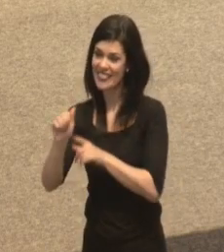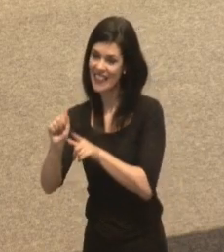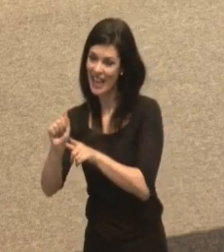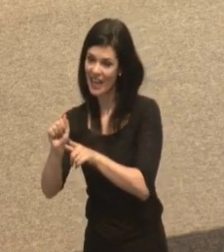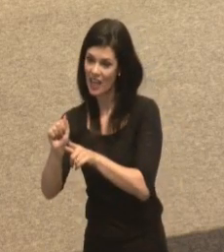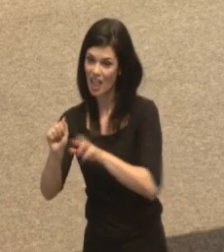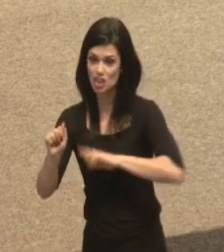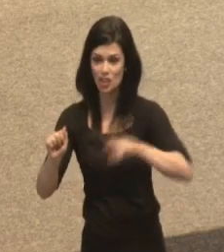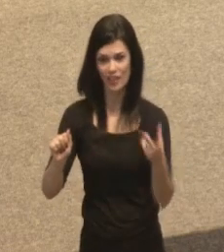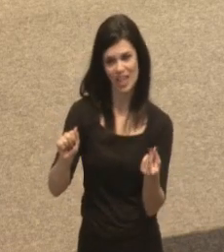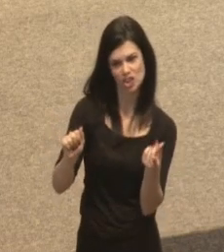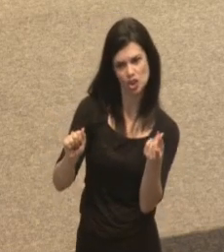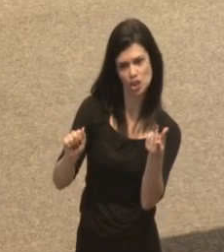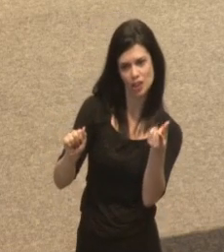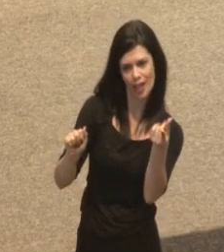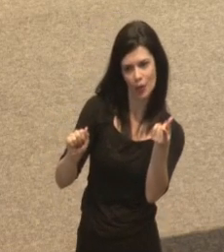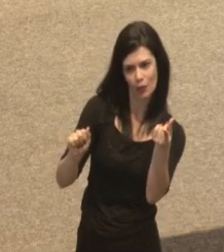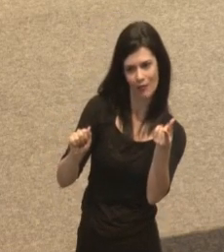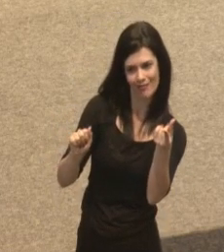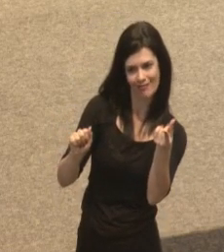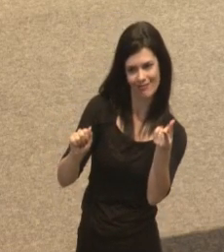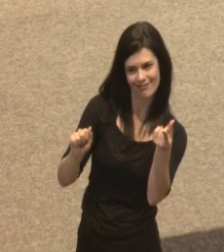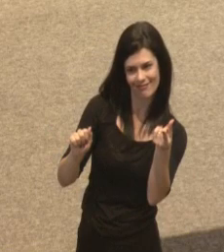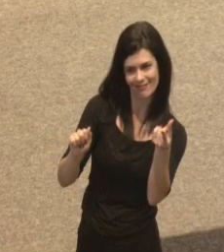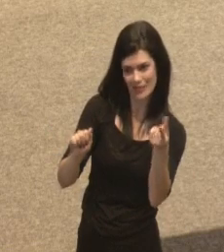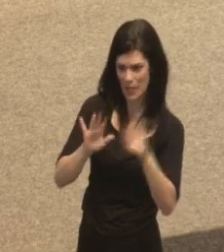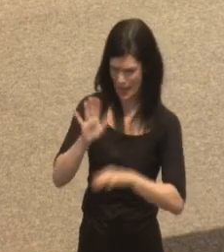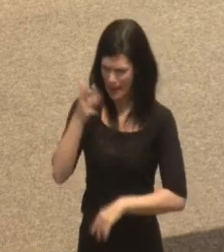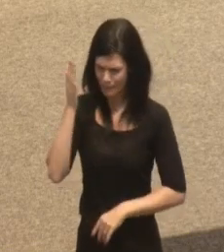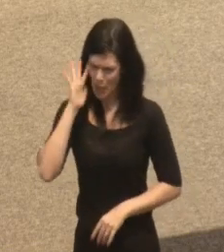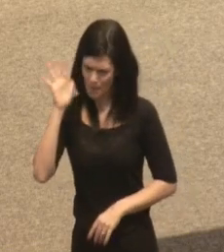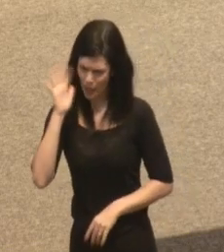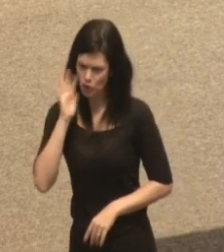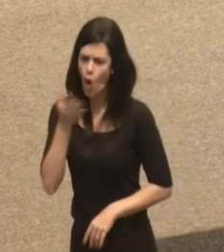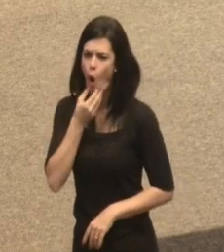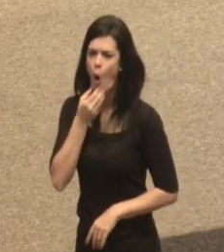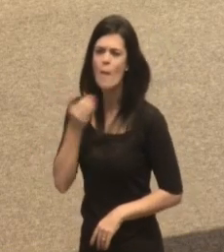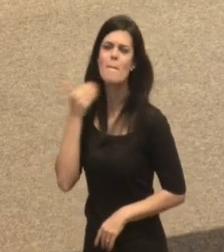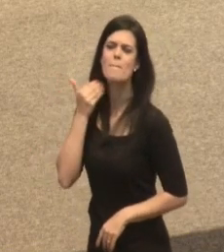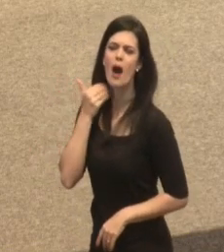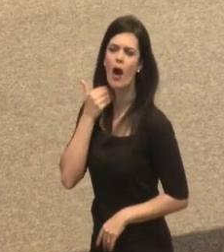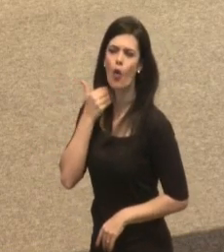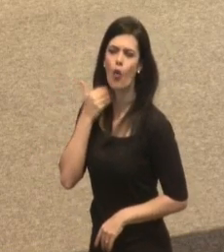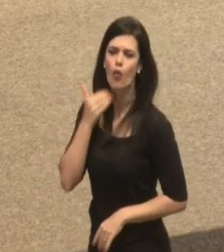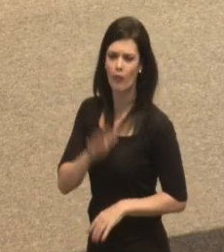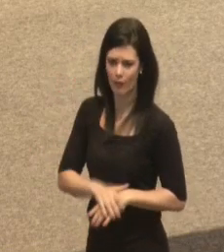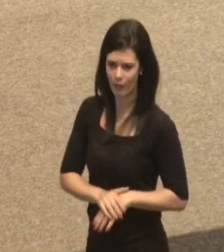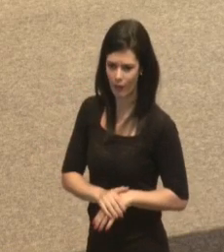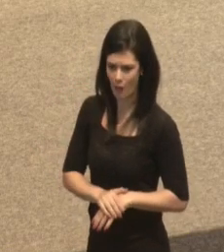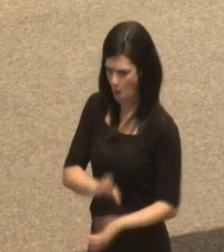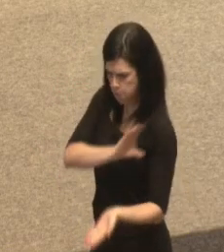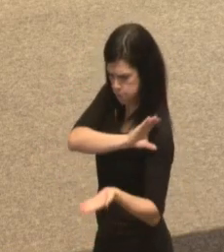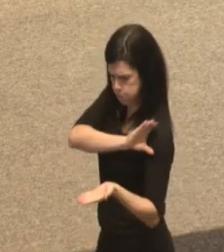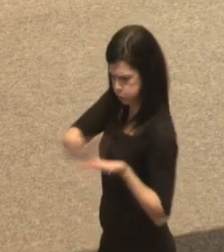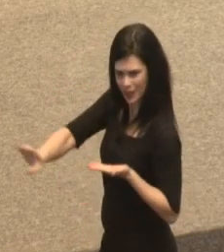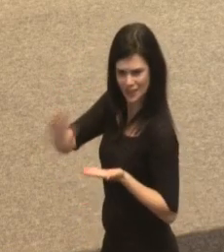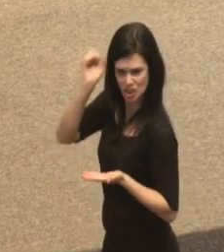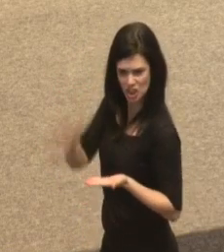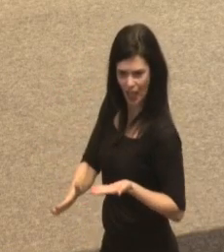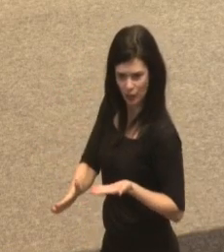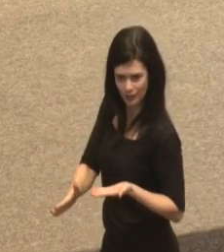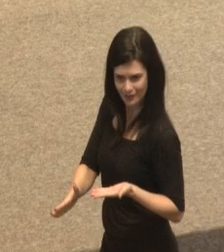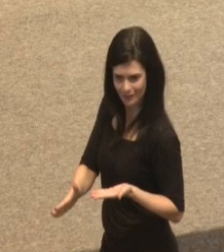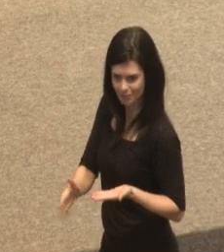banco chegasse para mim e dissesse, olha, não precisa fazer a campanha de missões nacionais, qual é o alvo de vocês? Está aqui o cheque. Eu não iria